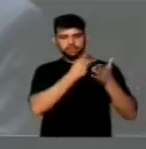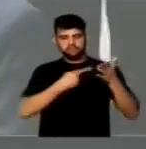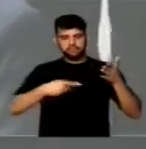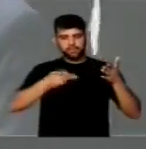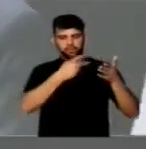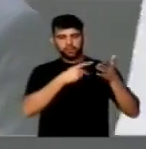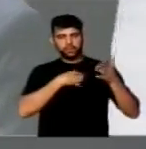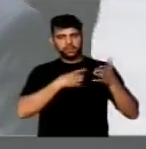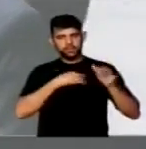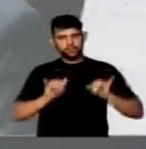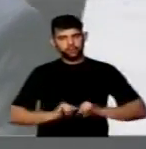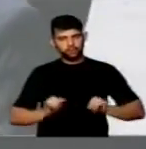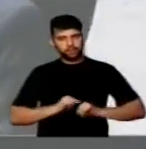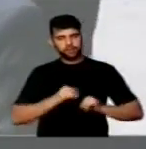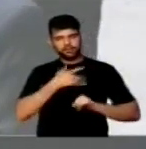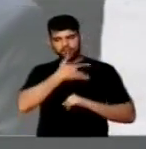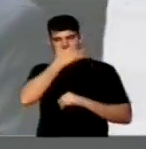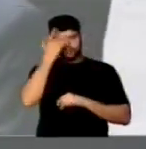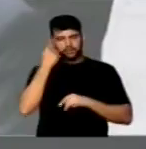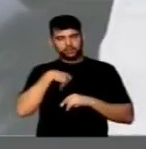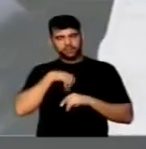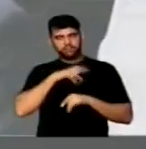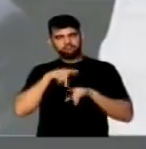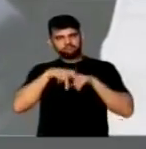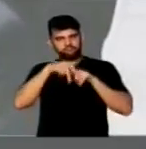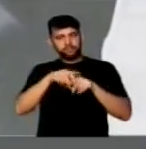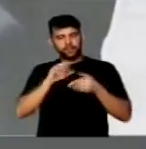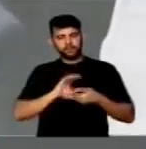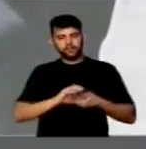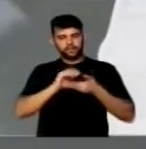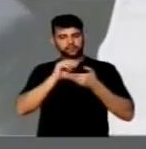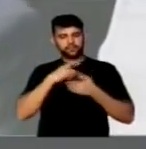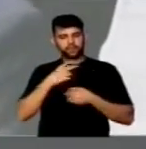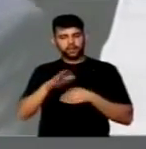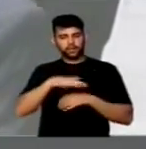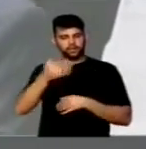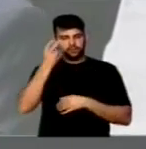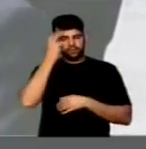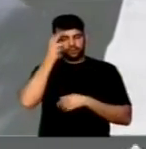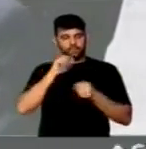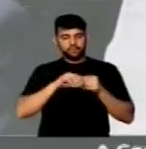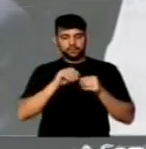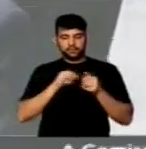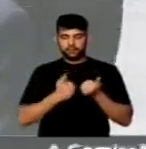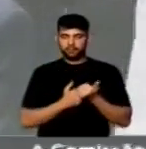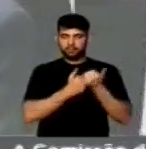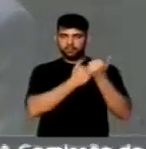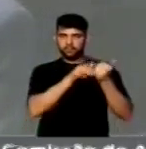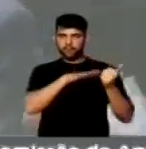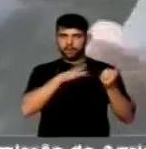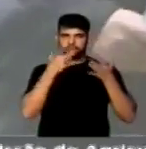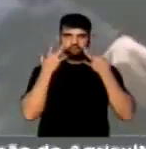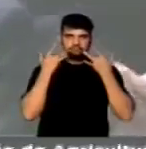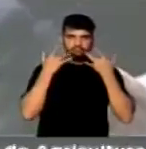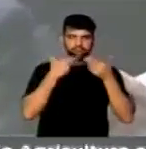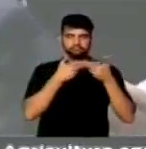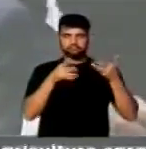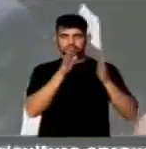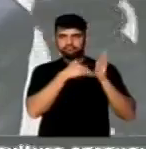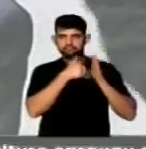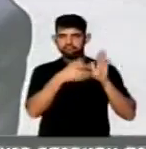os dramas e as histórias dos sertanejos. Membro do Conselho Estadual de Cultura, prestou grandes contribuições às artes na Bahia,